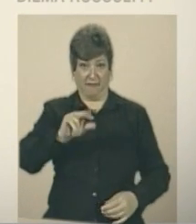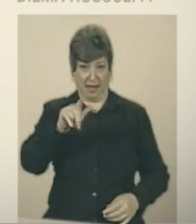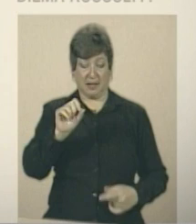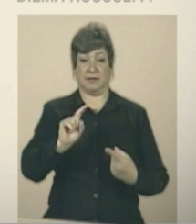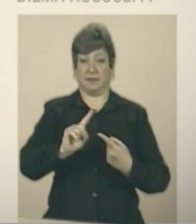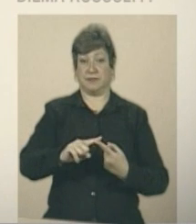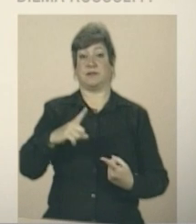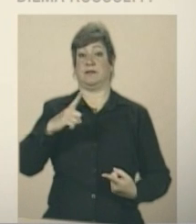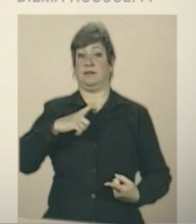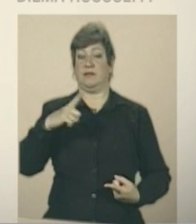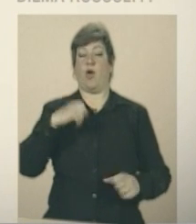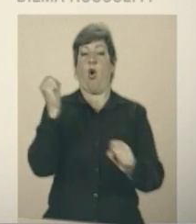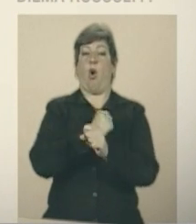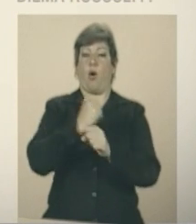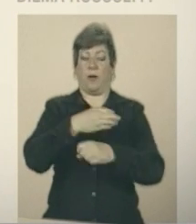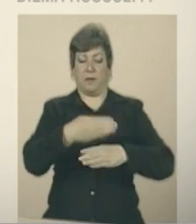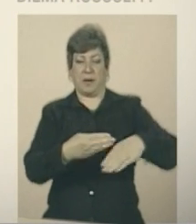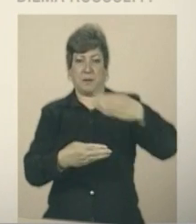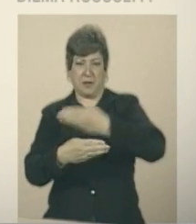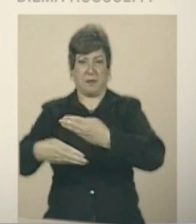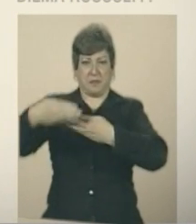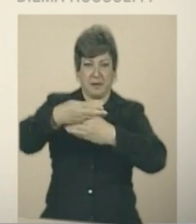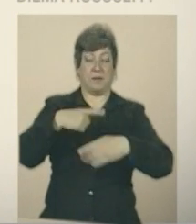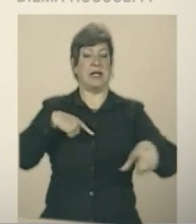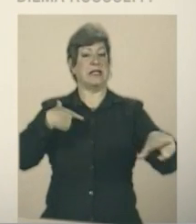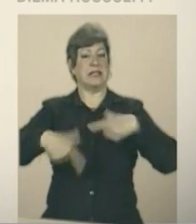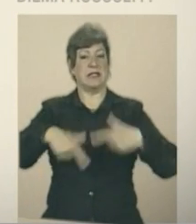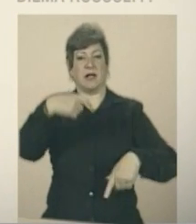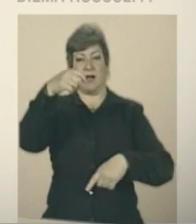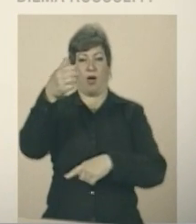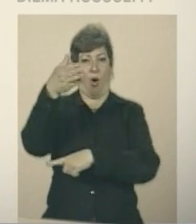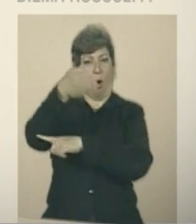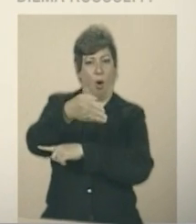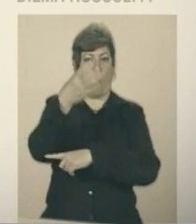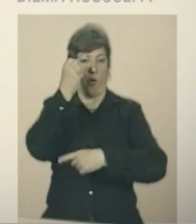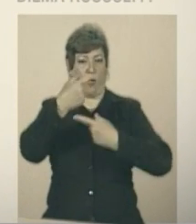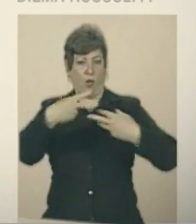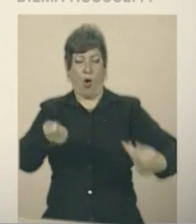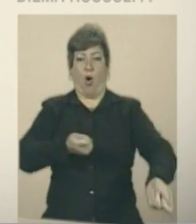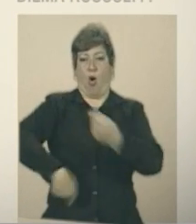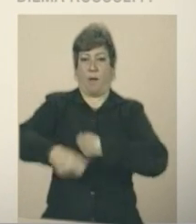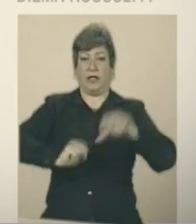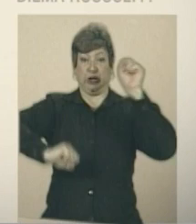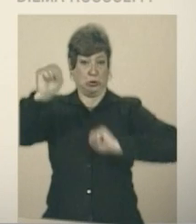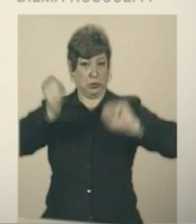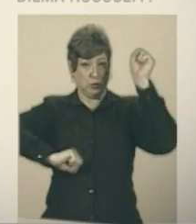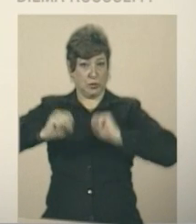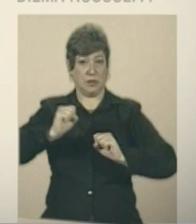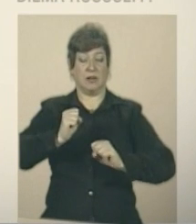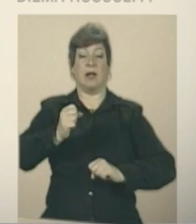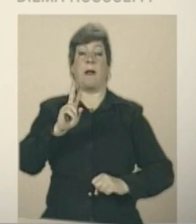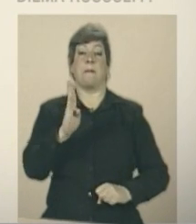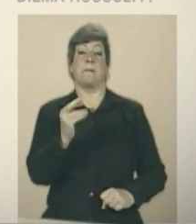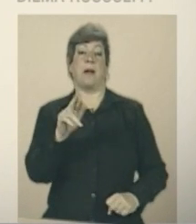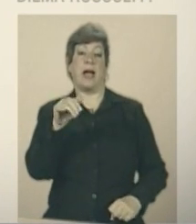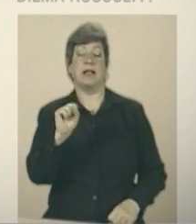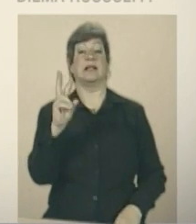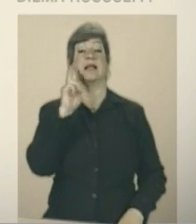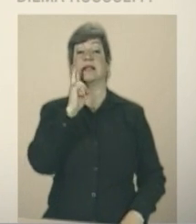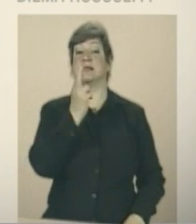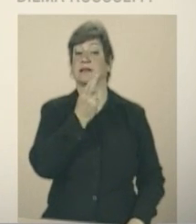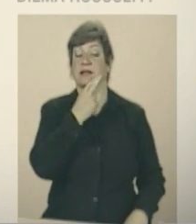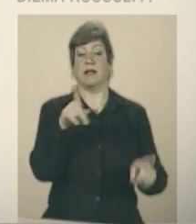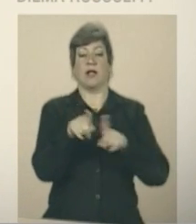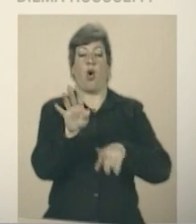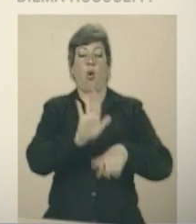áreas de construção civil serviços hotelaria comércio indústria bares restaurantes